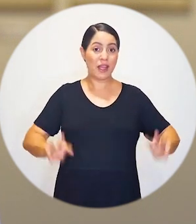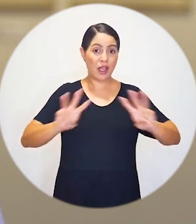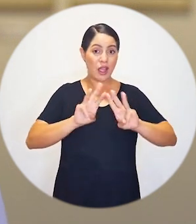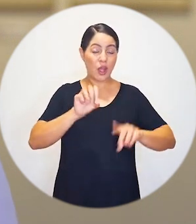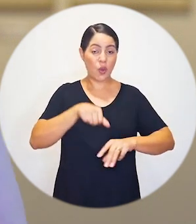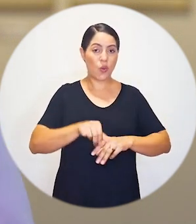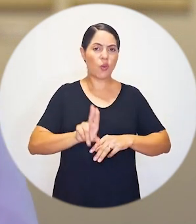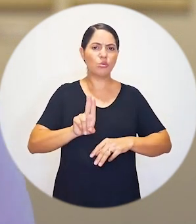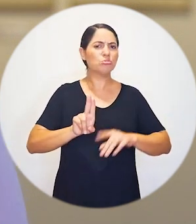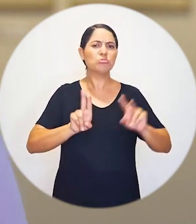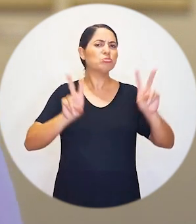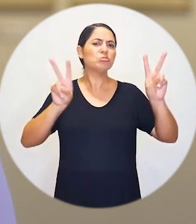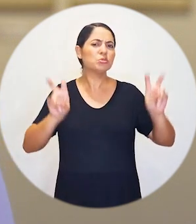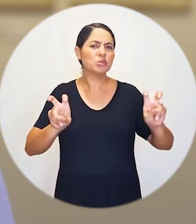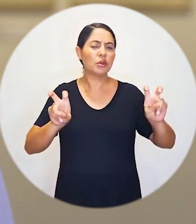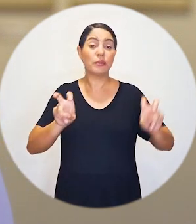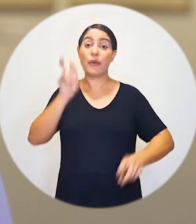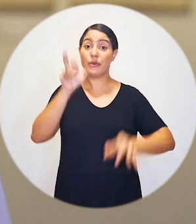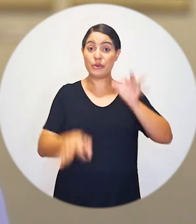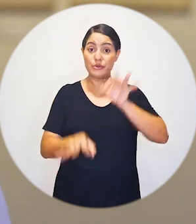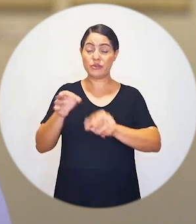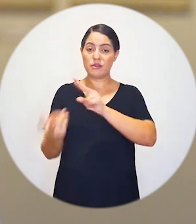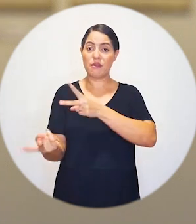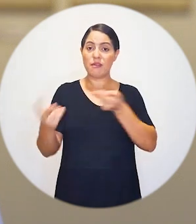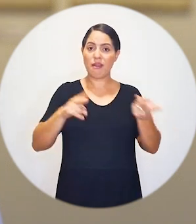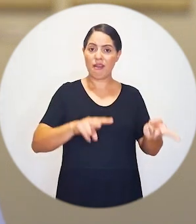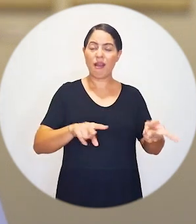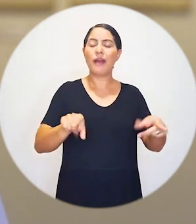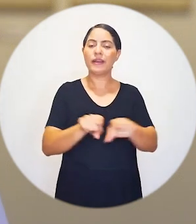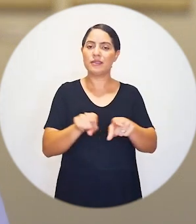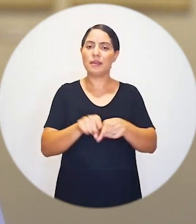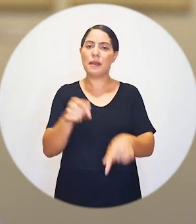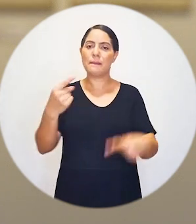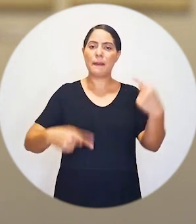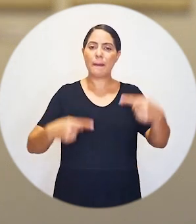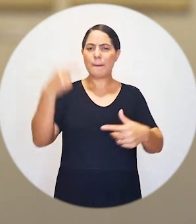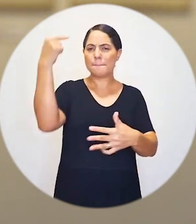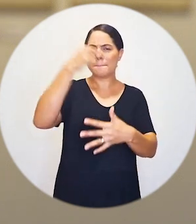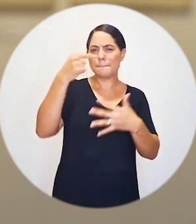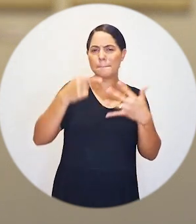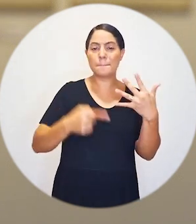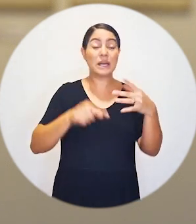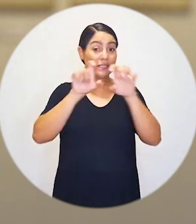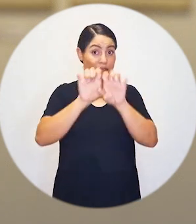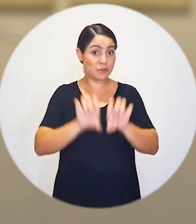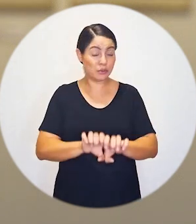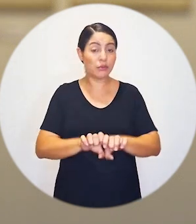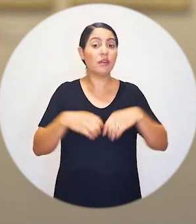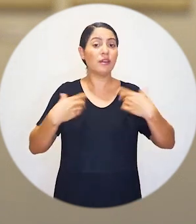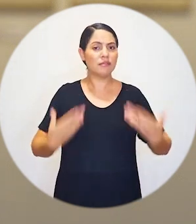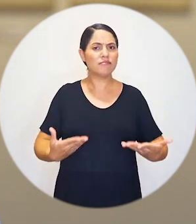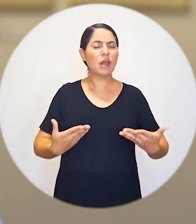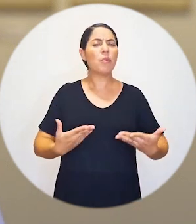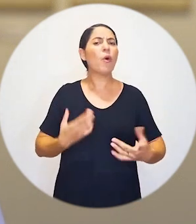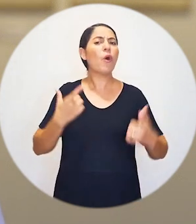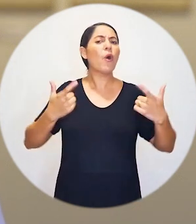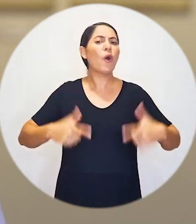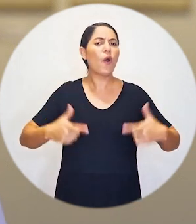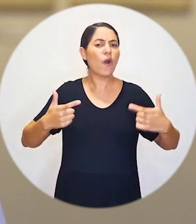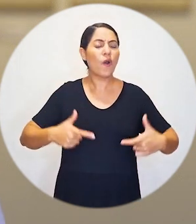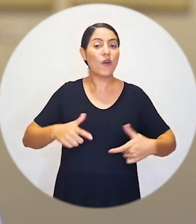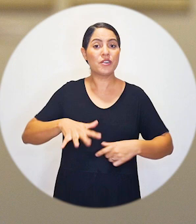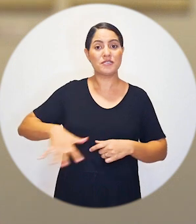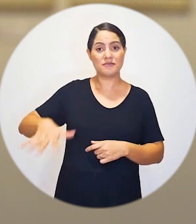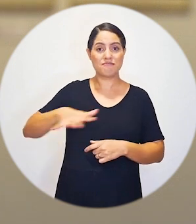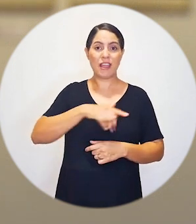Unidas sobre a importância da justiça de transição e o aprimoramento do debate sobre os seus pilares. O encontro, que